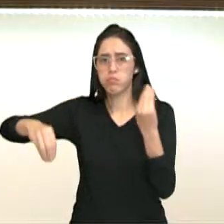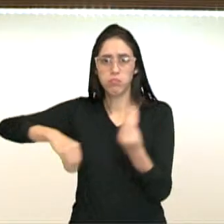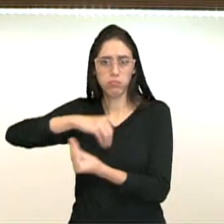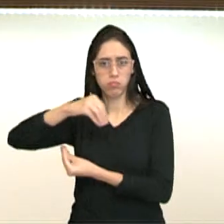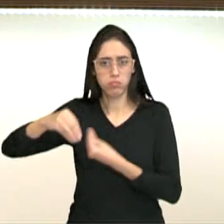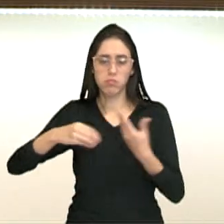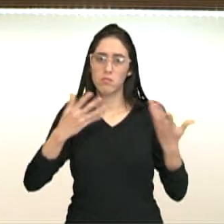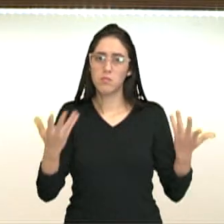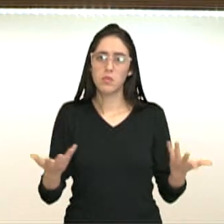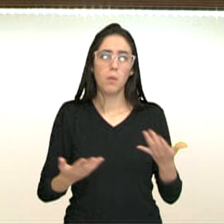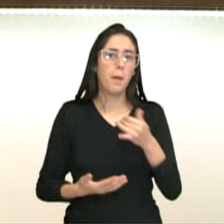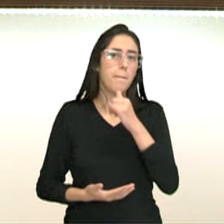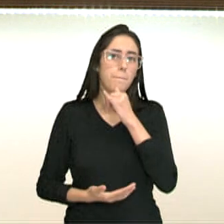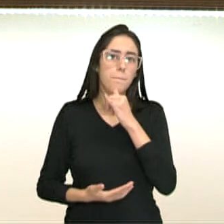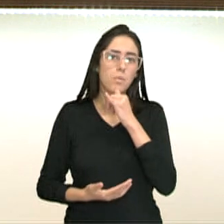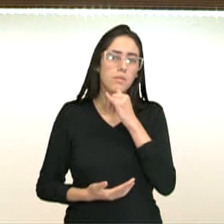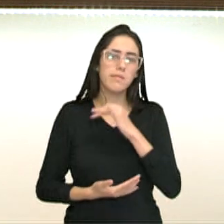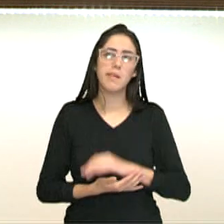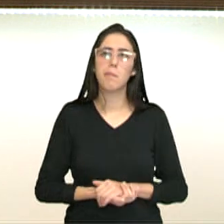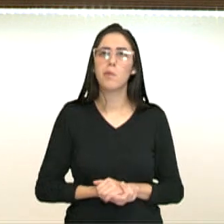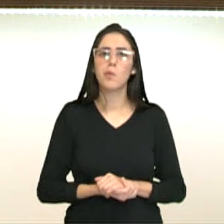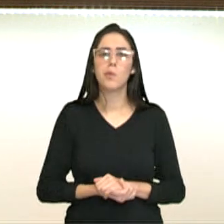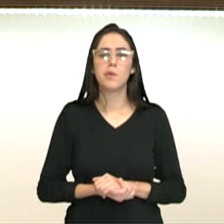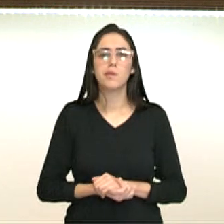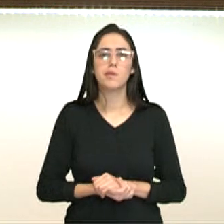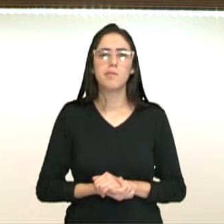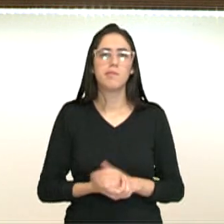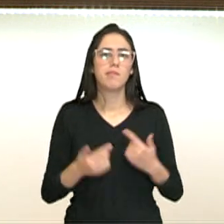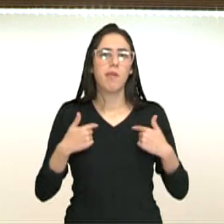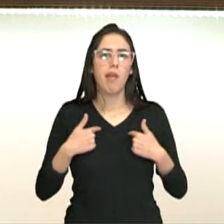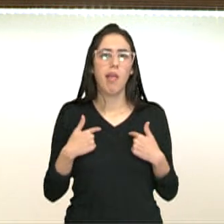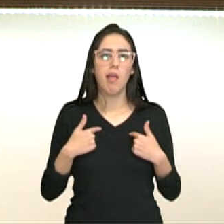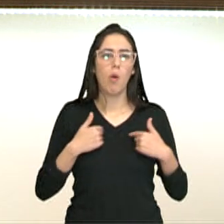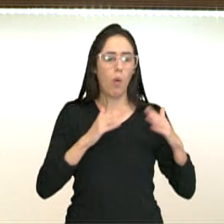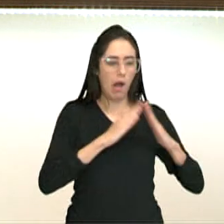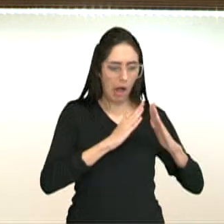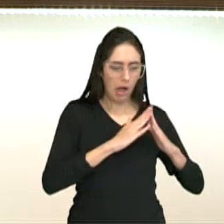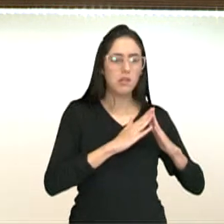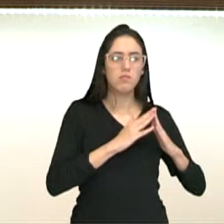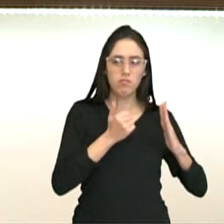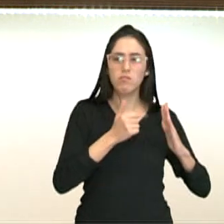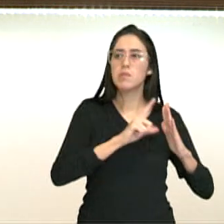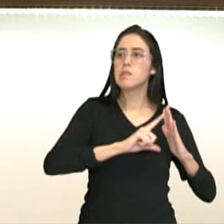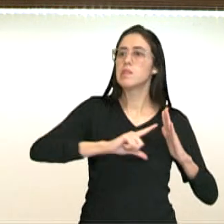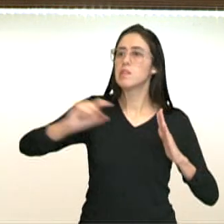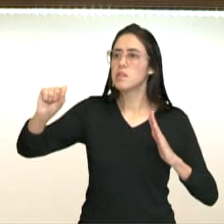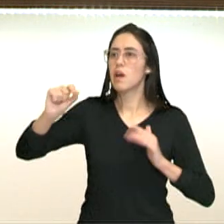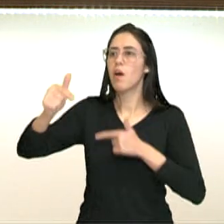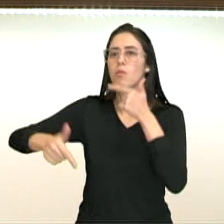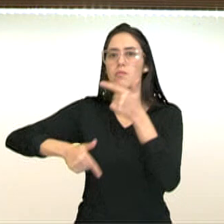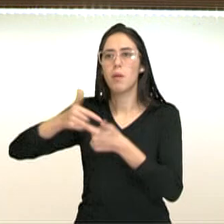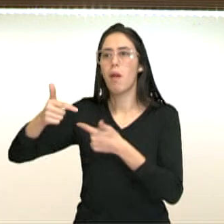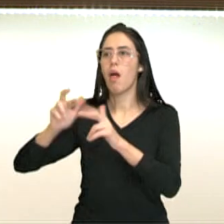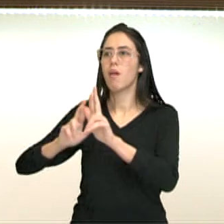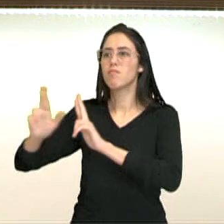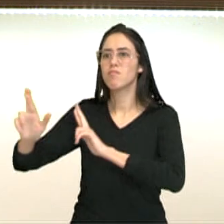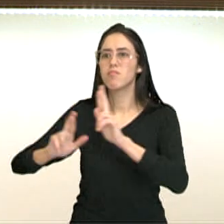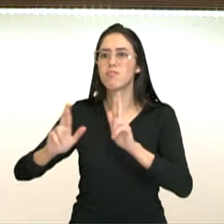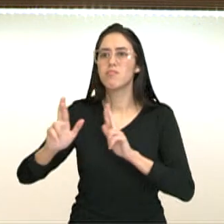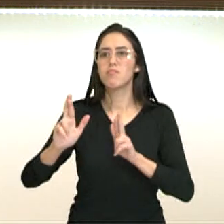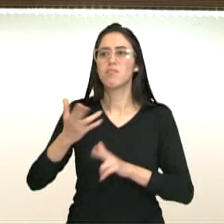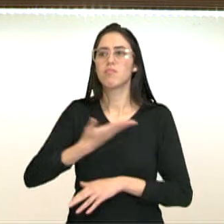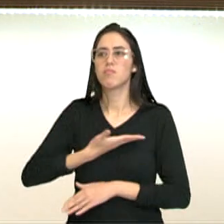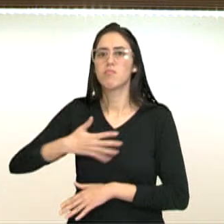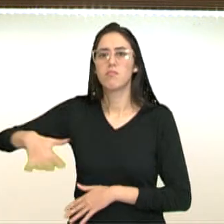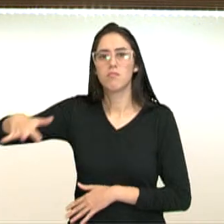por exemplo, no qual eu saio para trabalhar, me relaciono com meus colegas de trabalho, então é o espaço